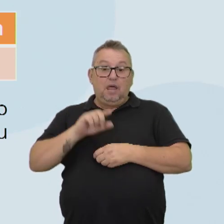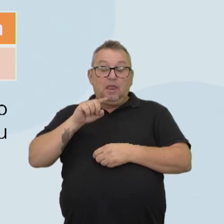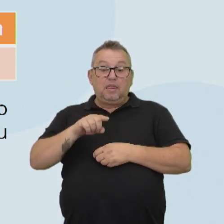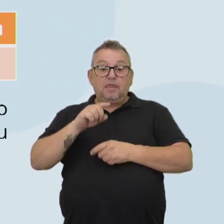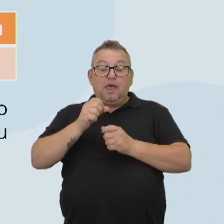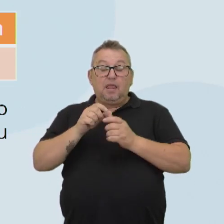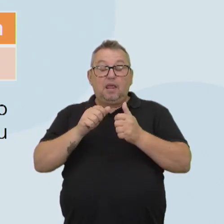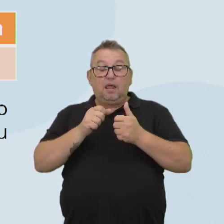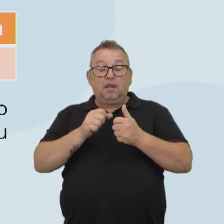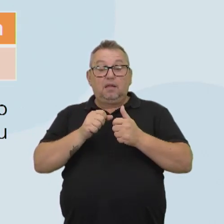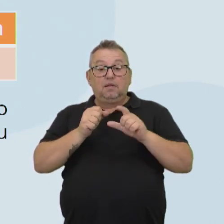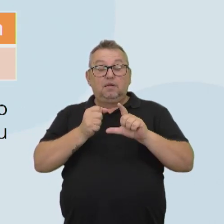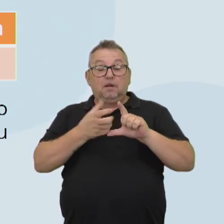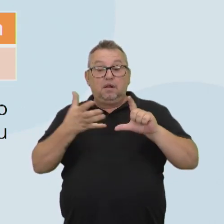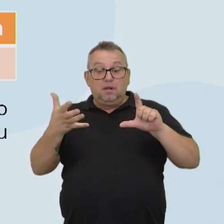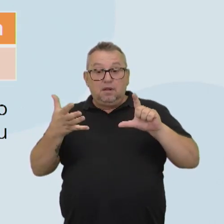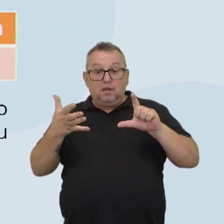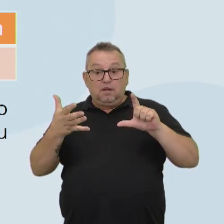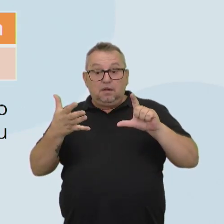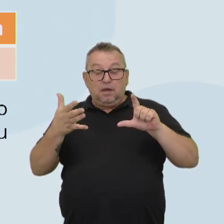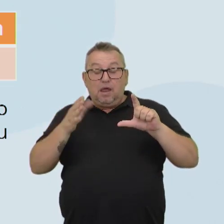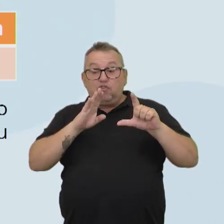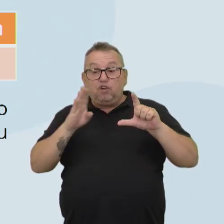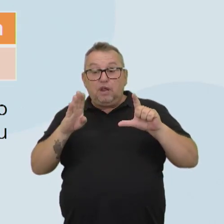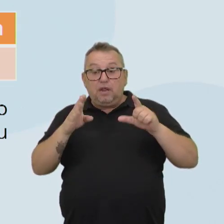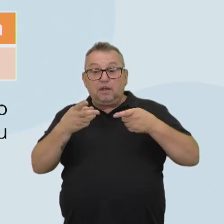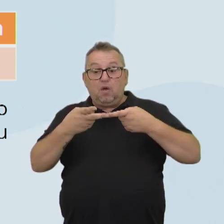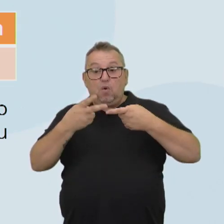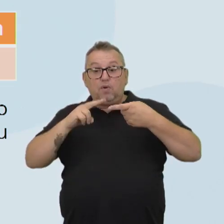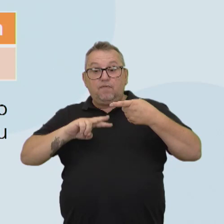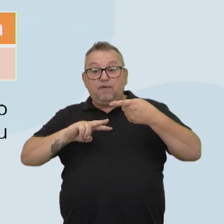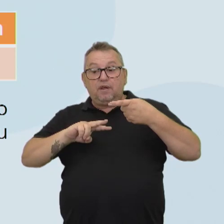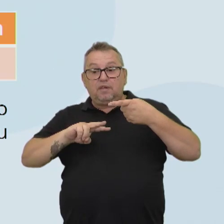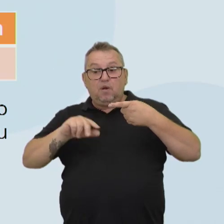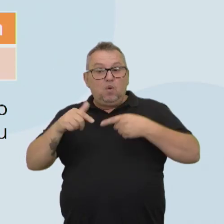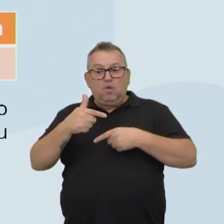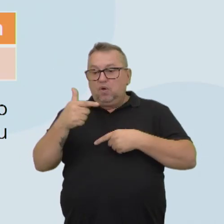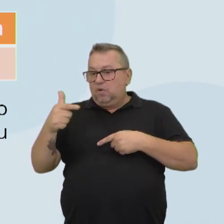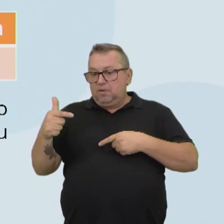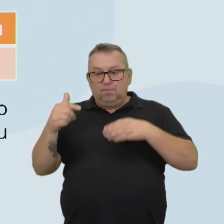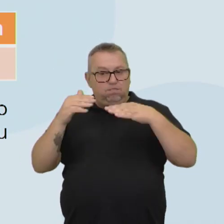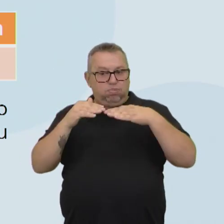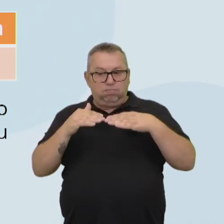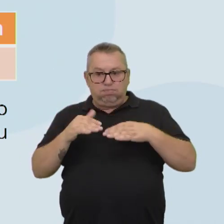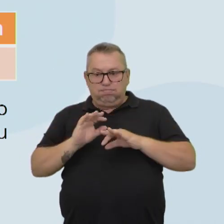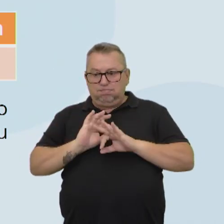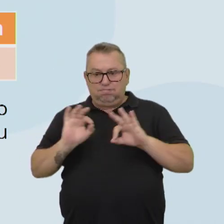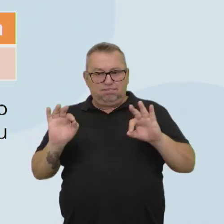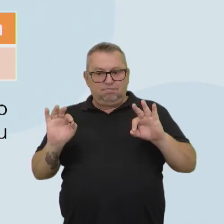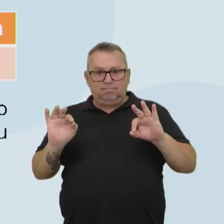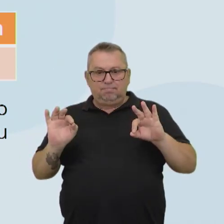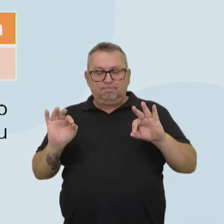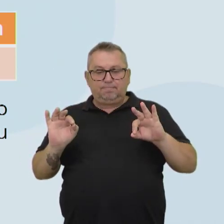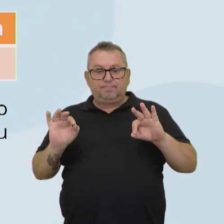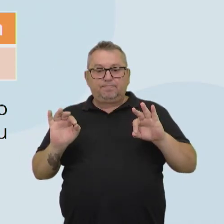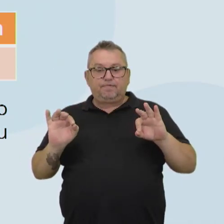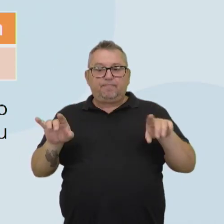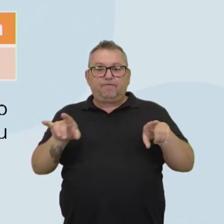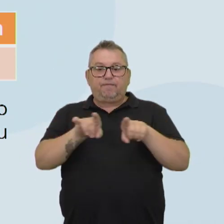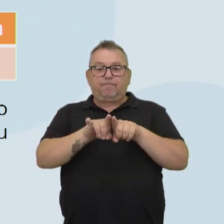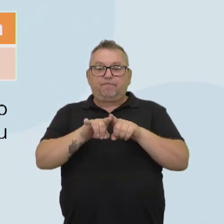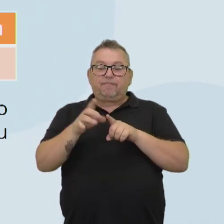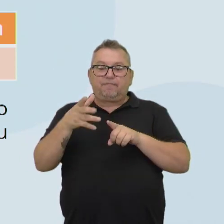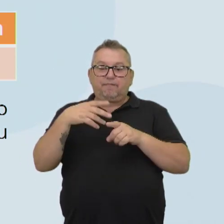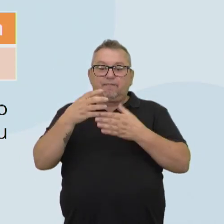essas grandezas são diretamente proporcionais ou se são inversas ou se não tem proporção nenhuma. Legal. Tá? Show. E aí também quer que